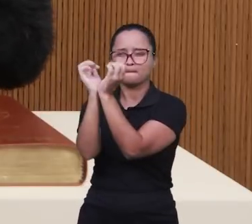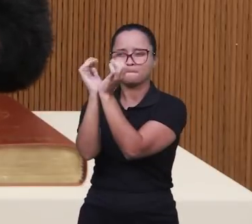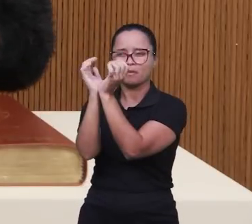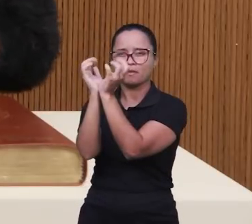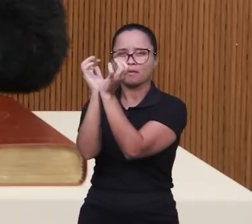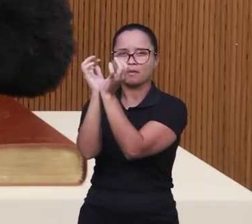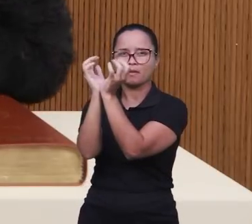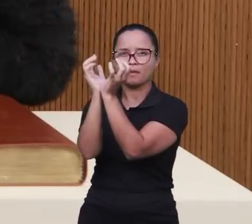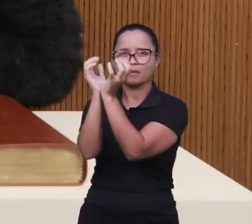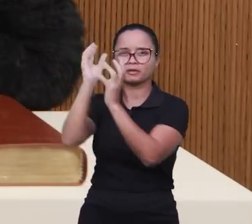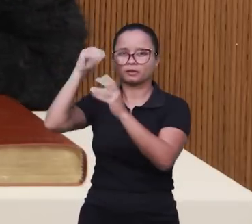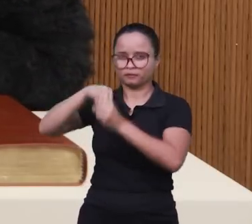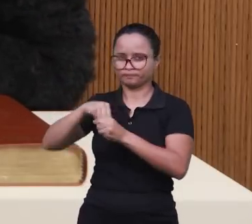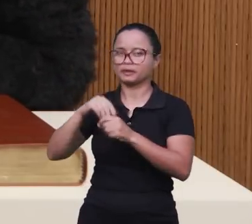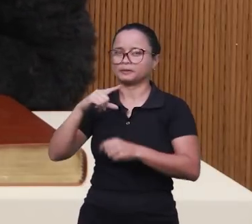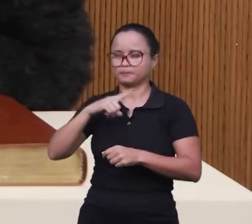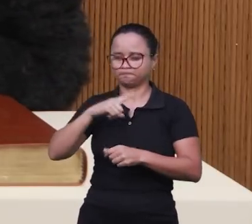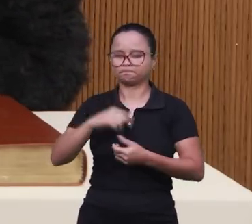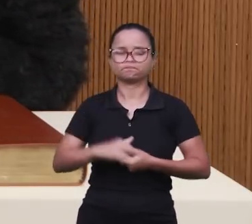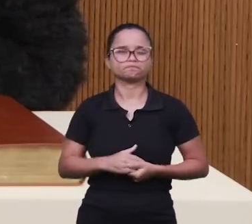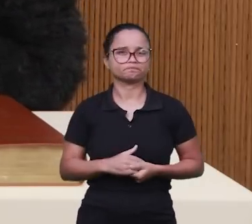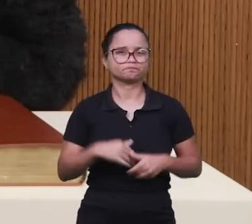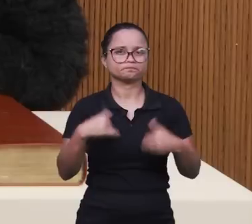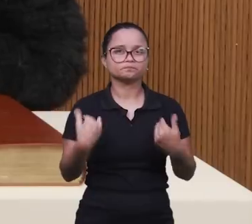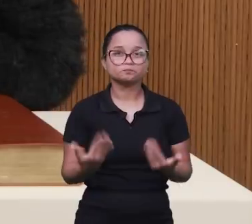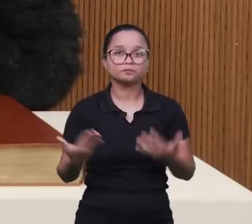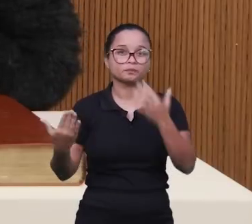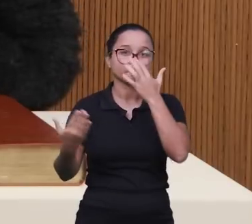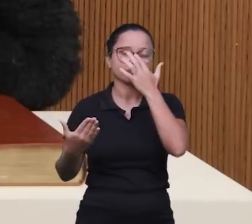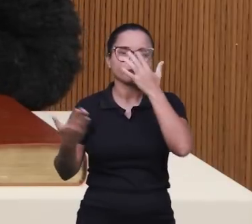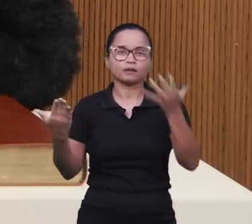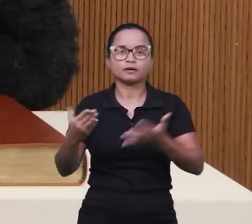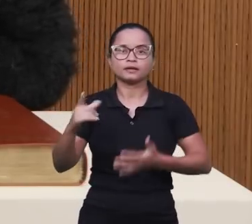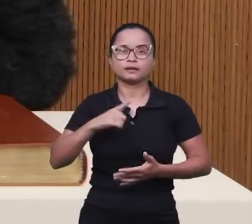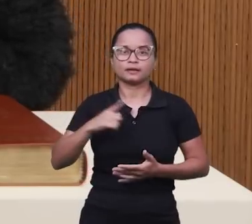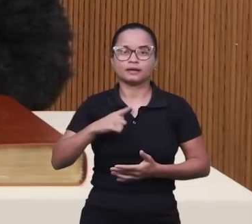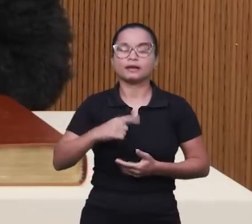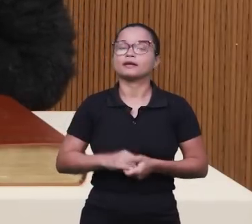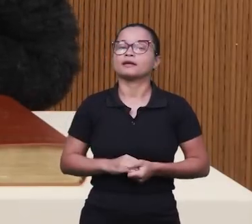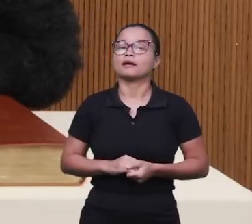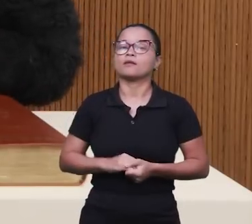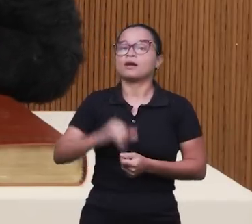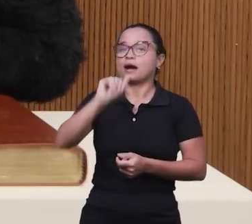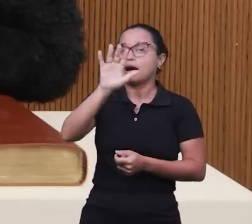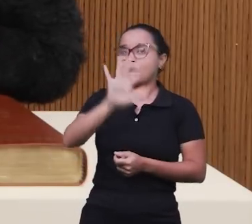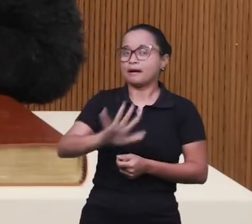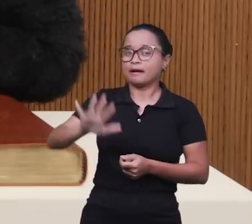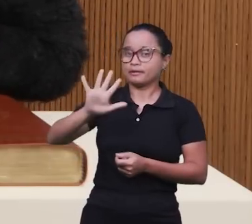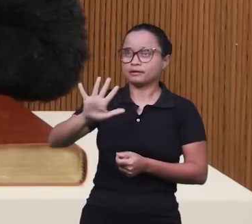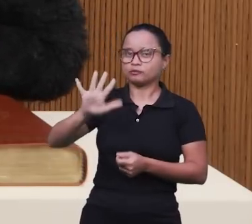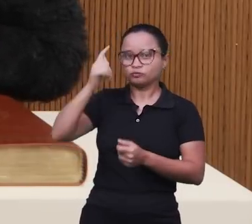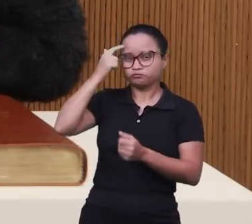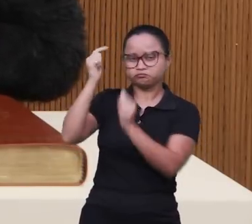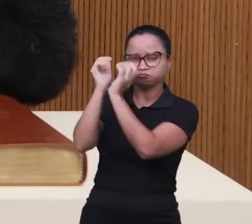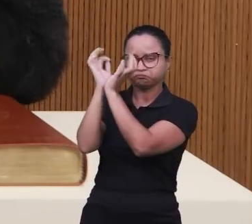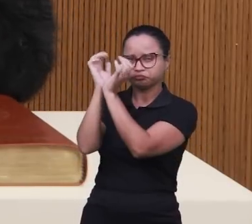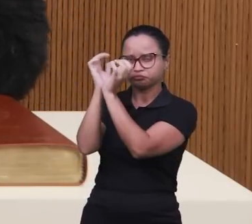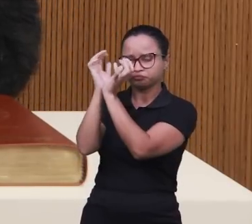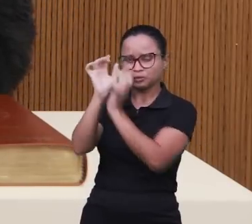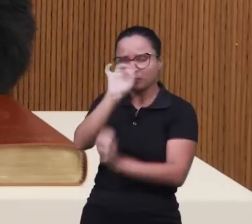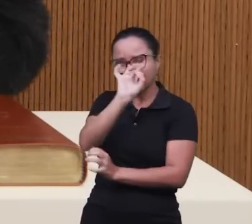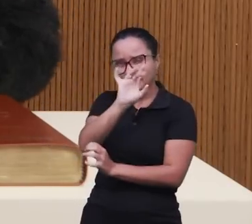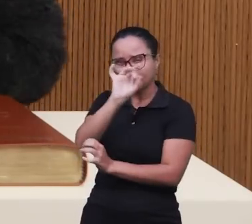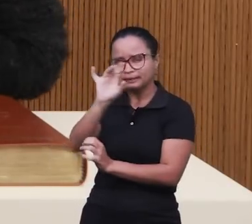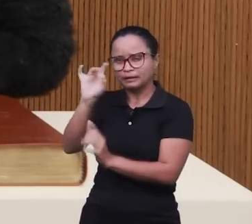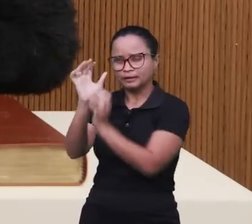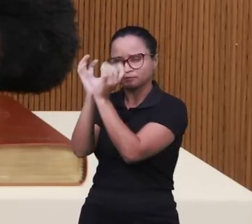estímulos cerebrais. Aqui nós temos as regiões do nosso cérebro e